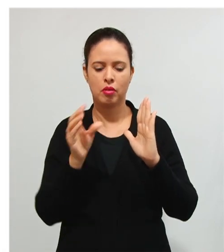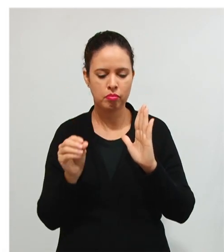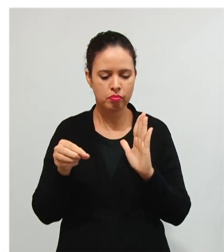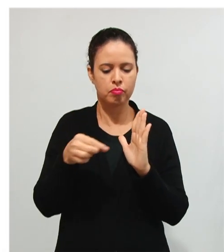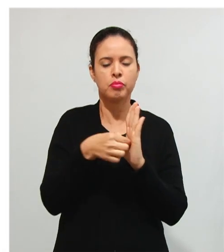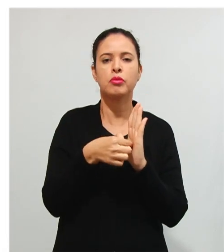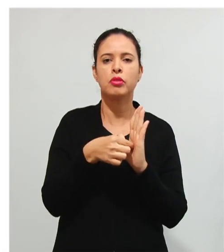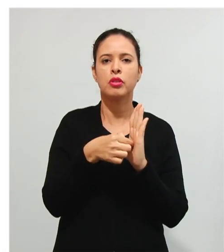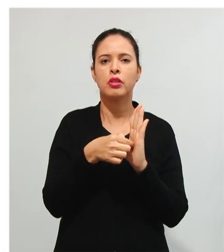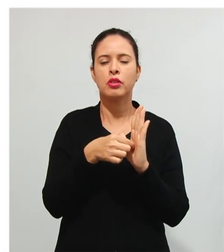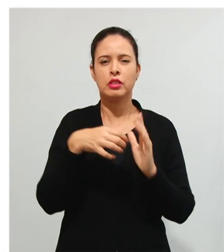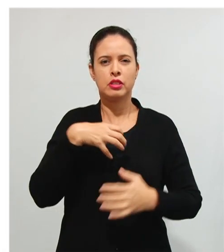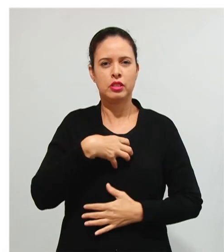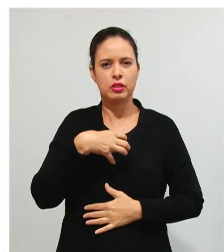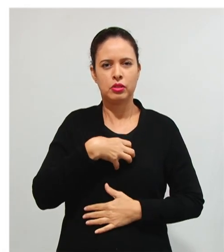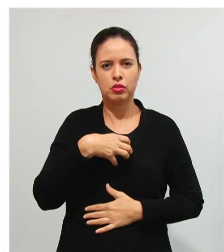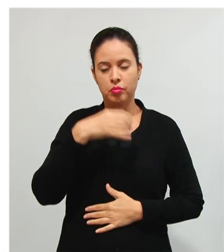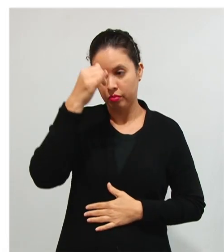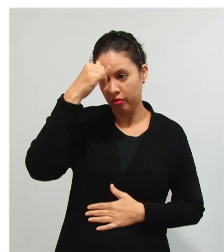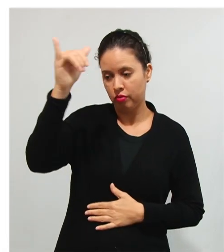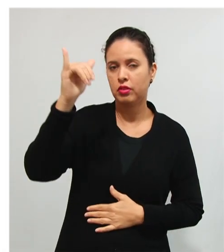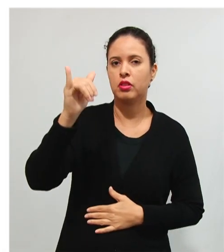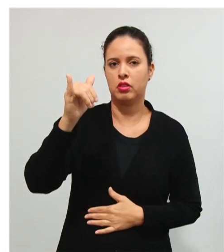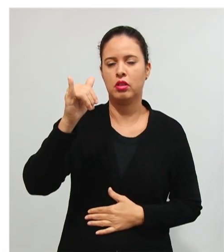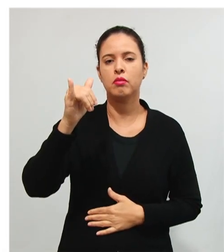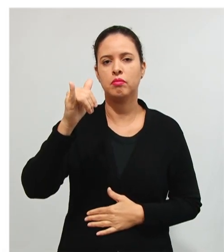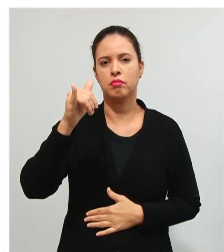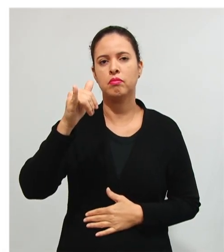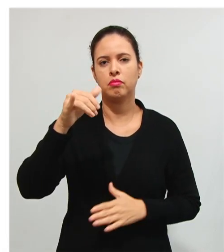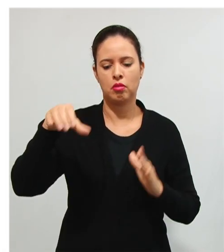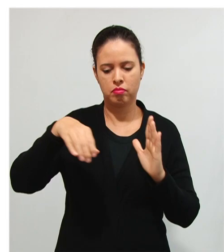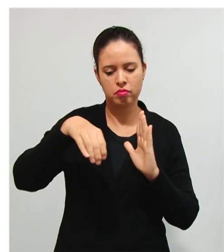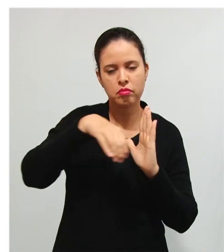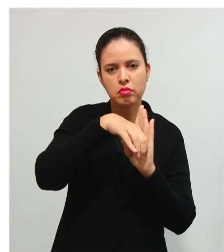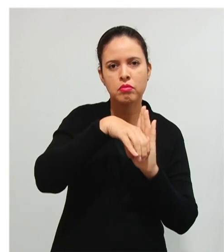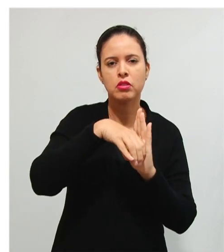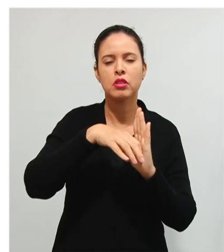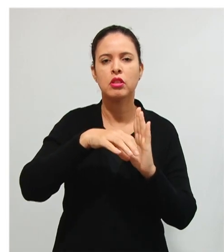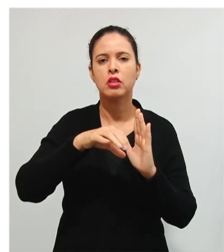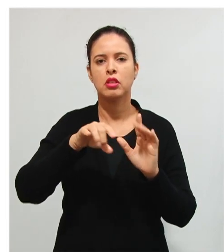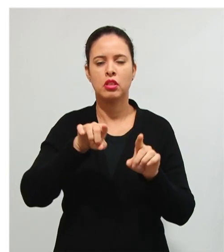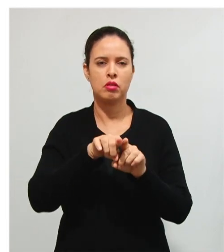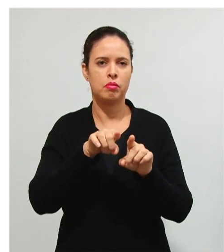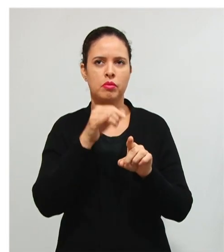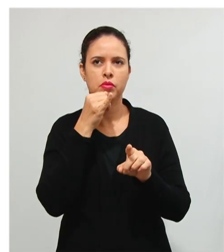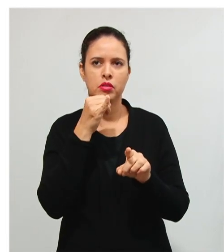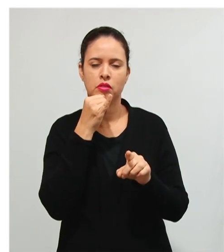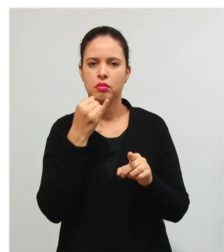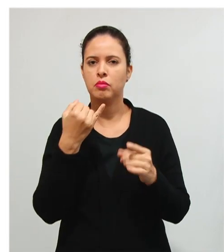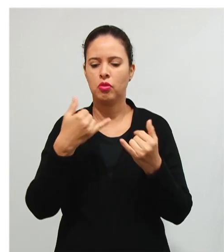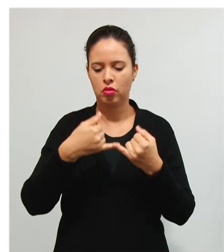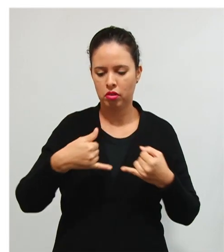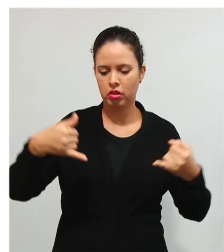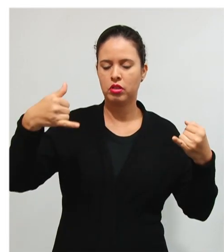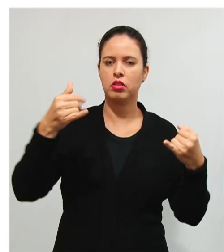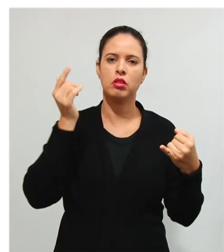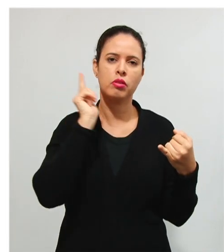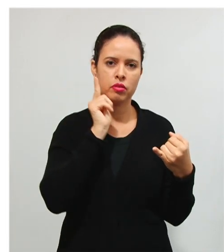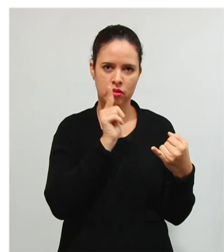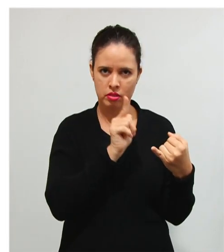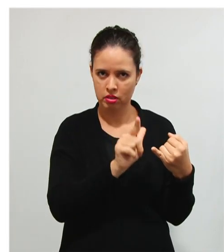saber que está chegando perto de um obstáculo e vai parar. Eu posso inserir sensores de linha para que esse robô siga uma